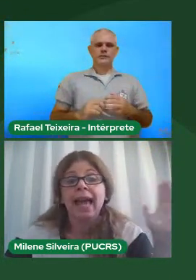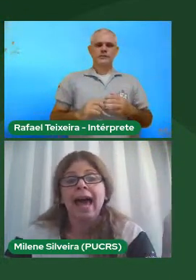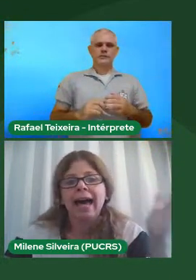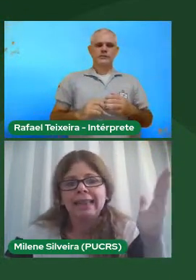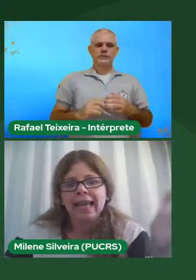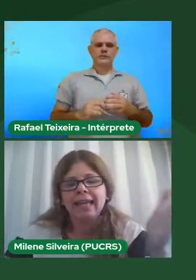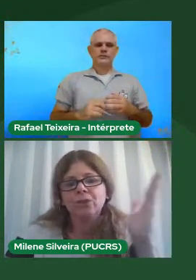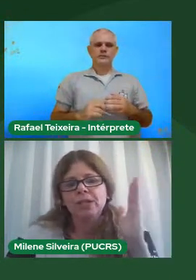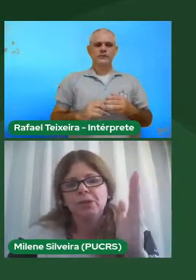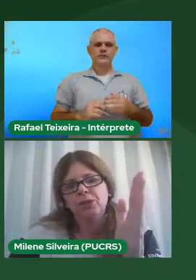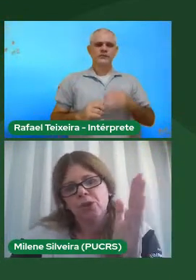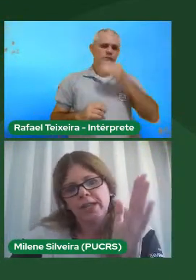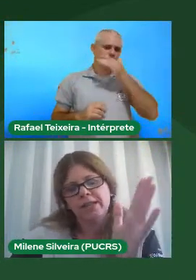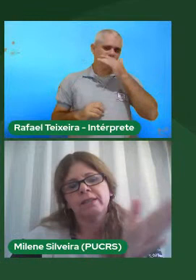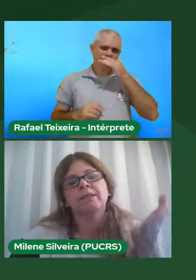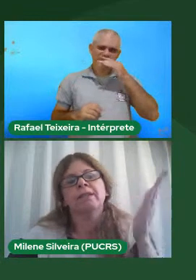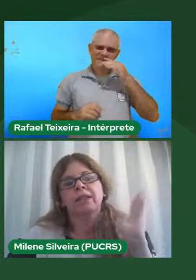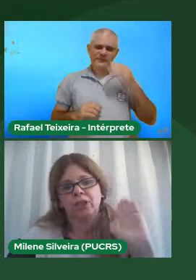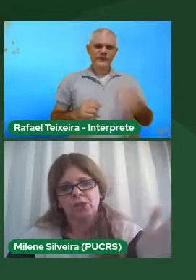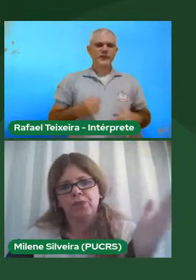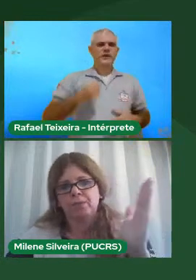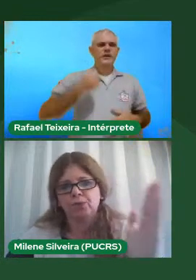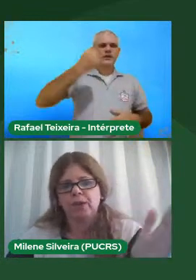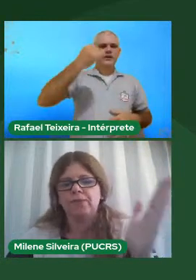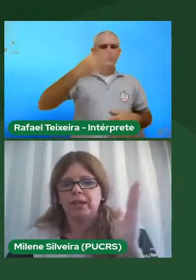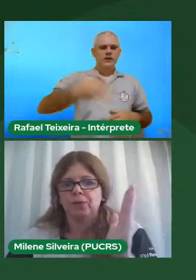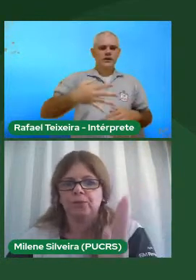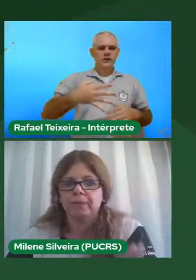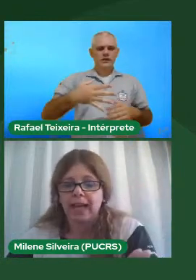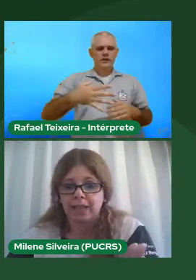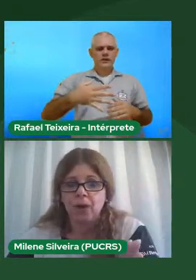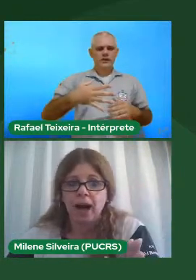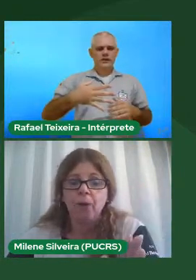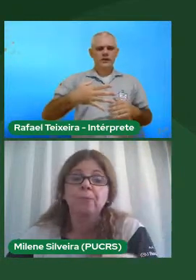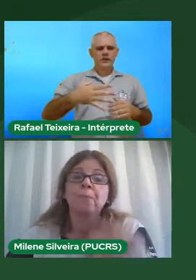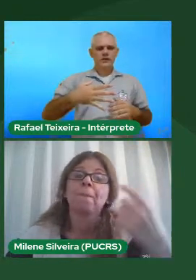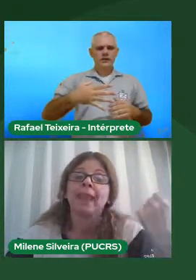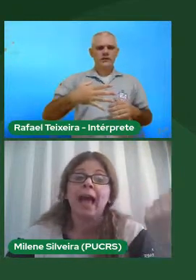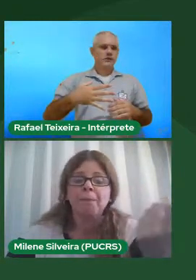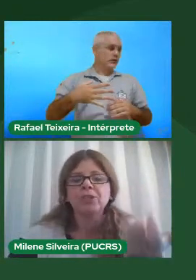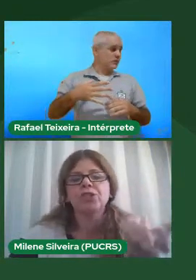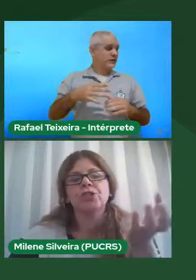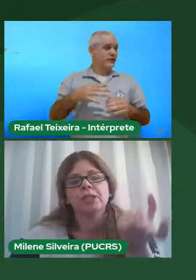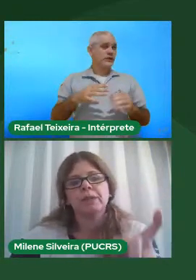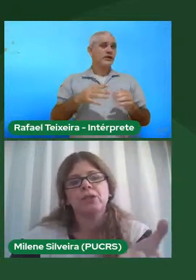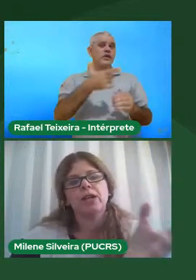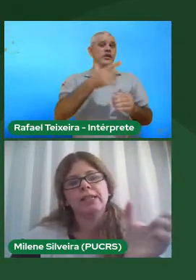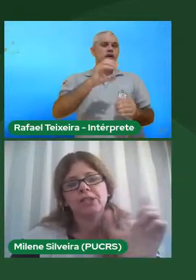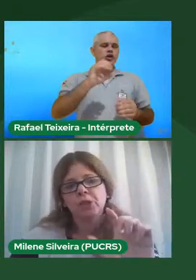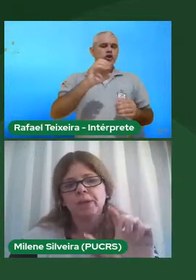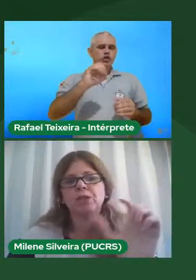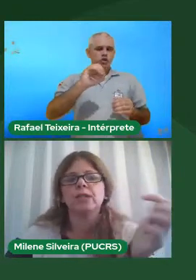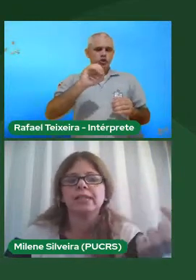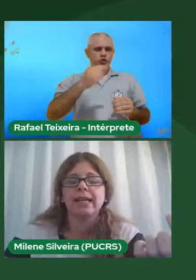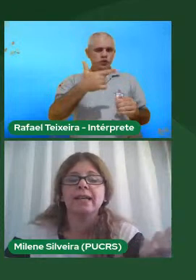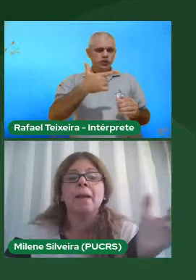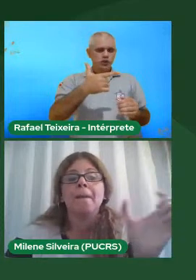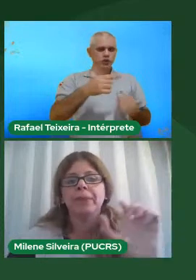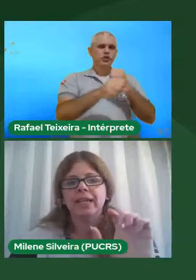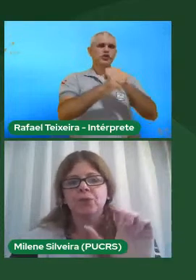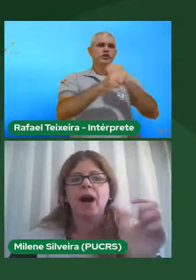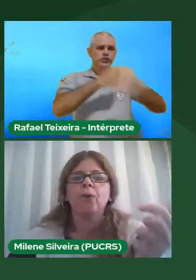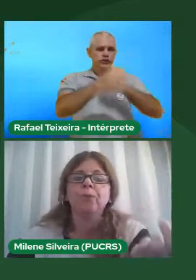também, até 2002 nós tivemos um evento anual. A partir de 2002 a gente passou a